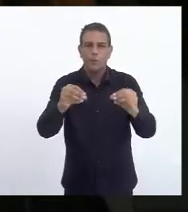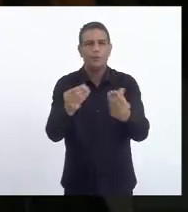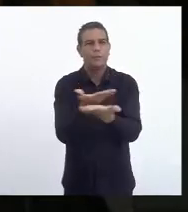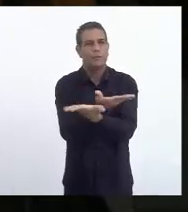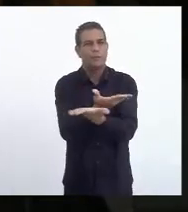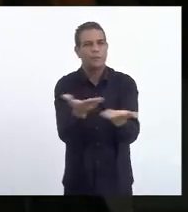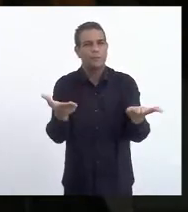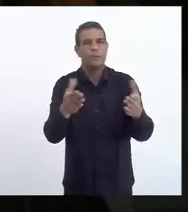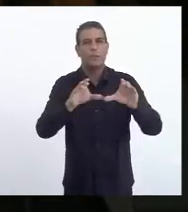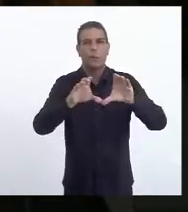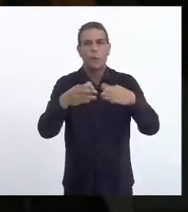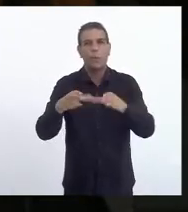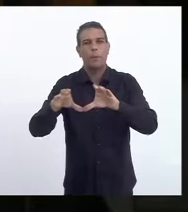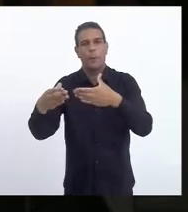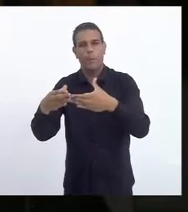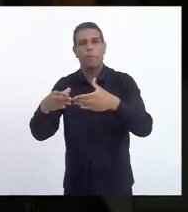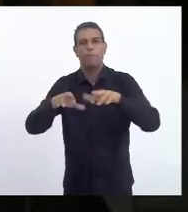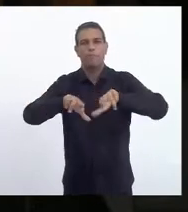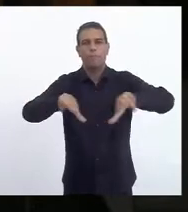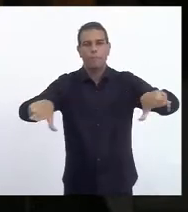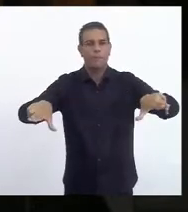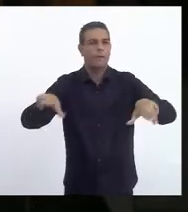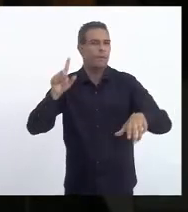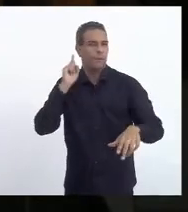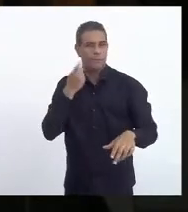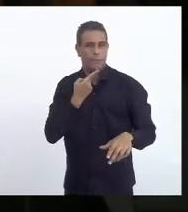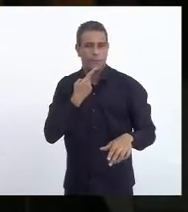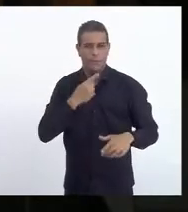aos deficientes auditivos